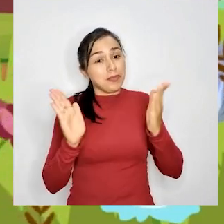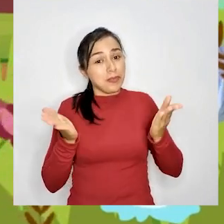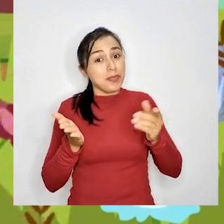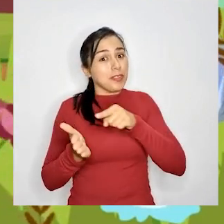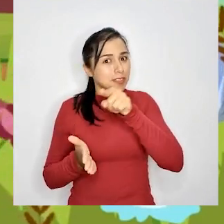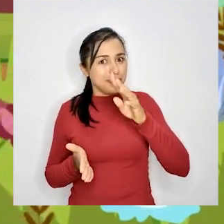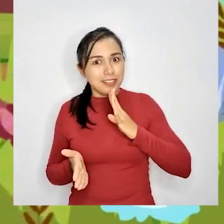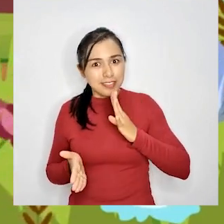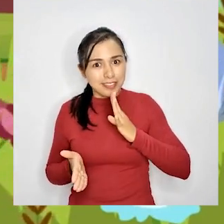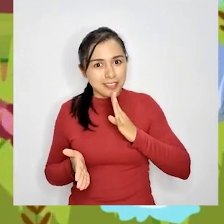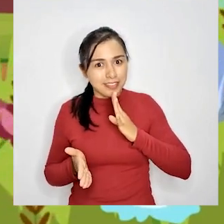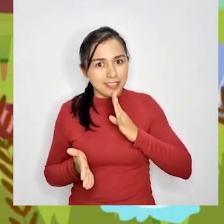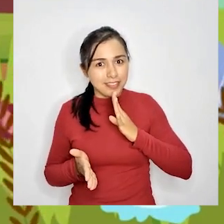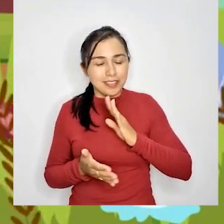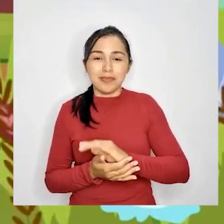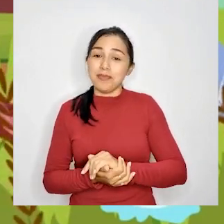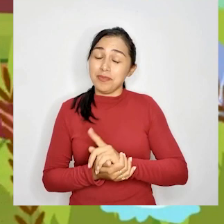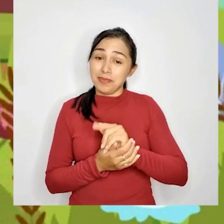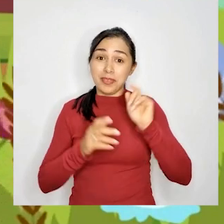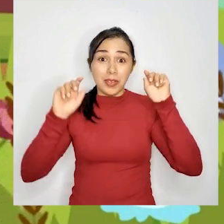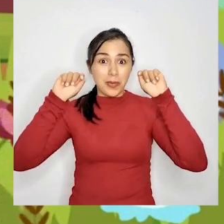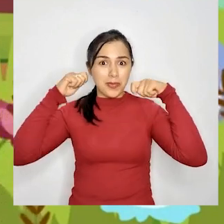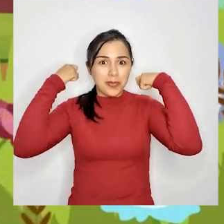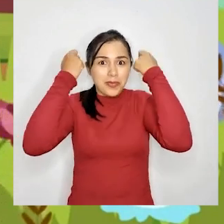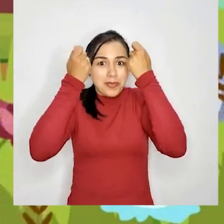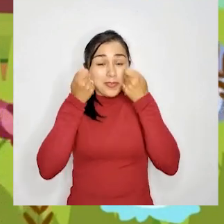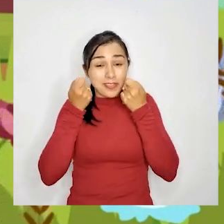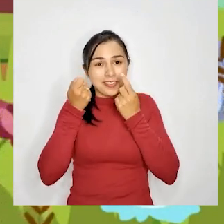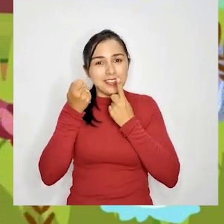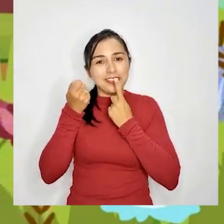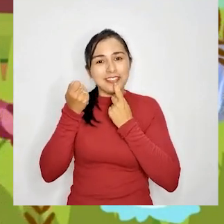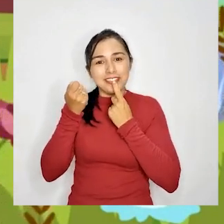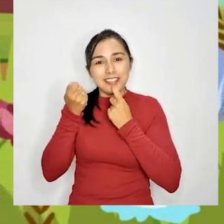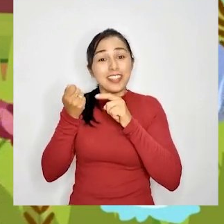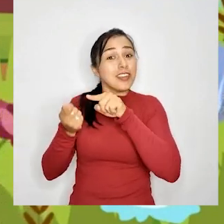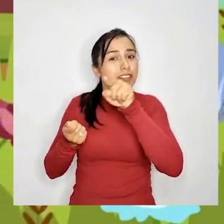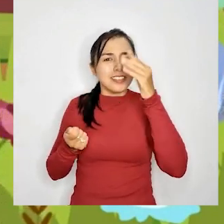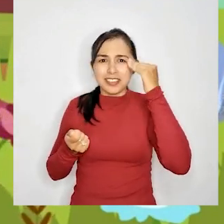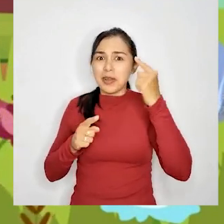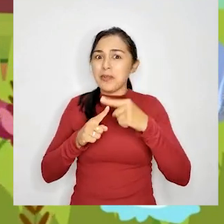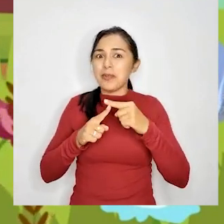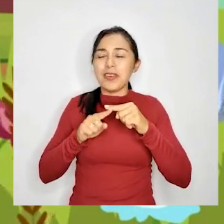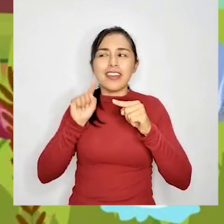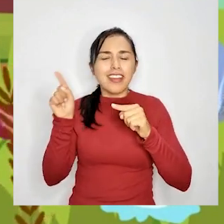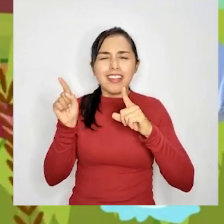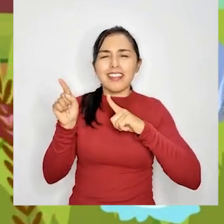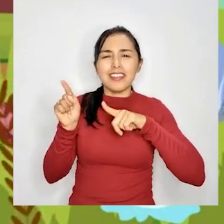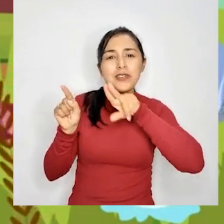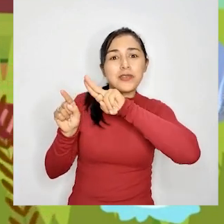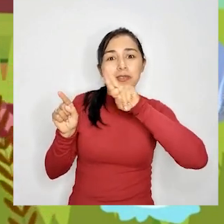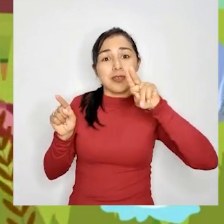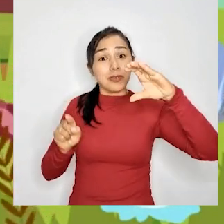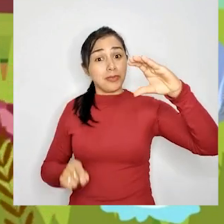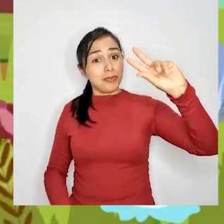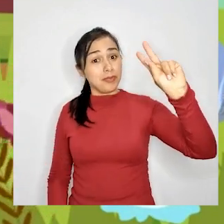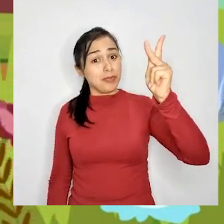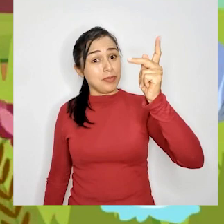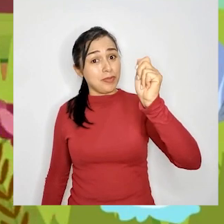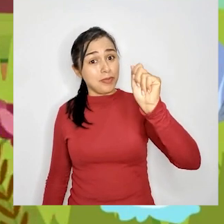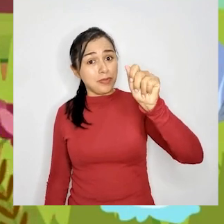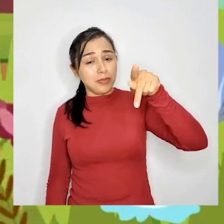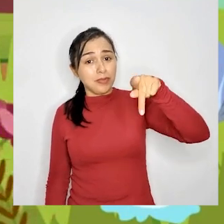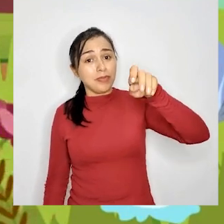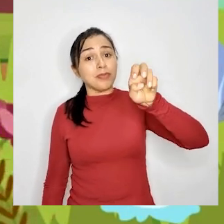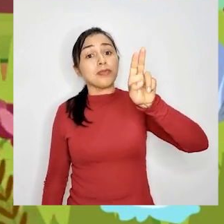é? A Chapeuzinho Vermelho. Você sabe por que ela tem esse nome? Porque